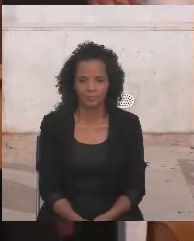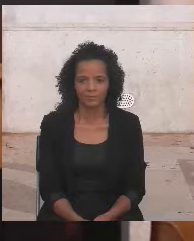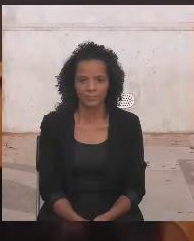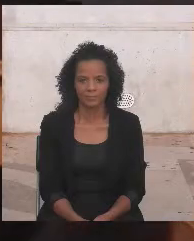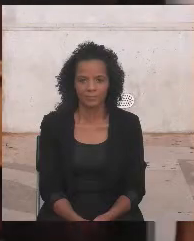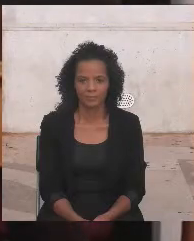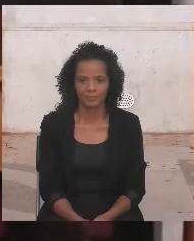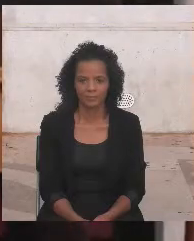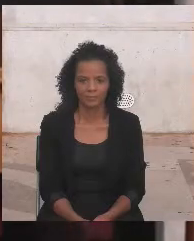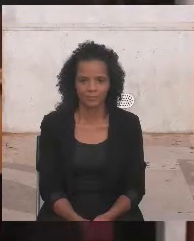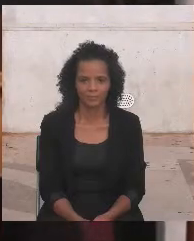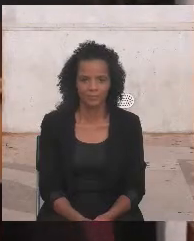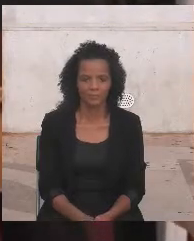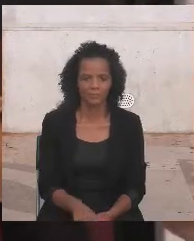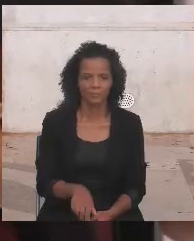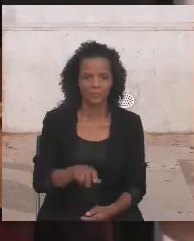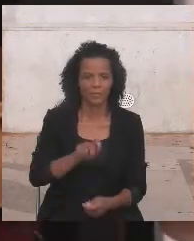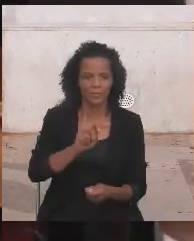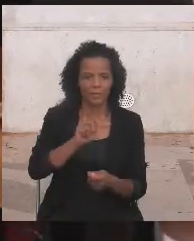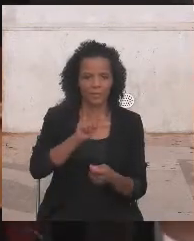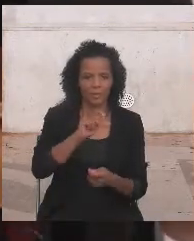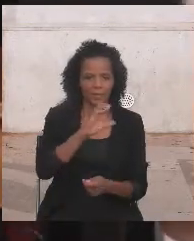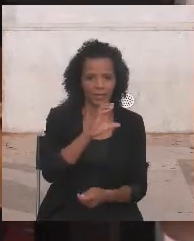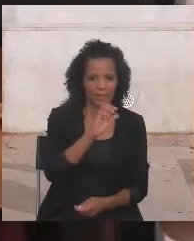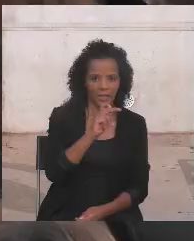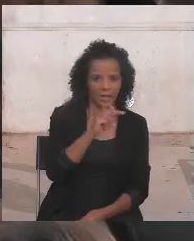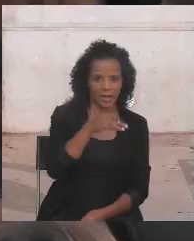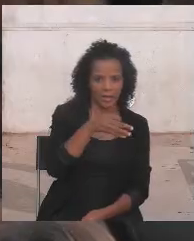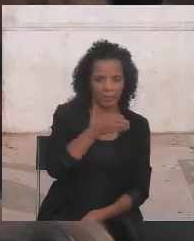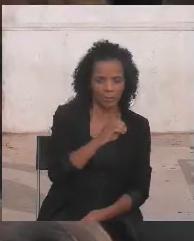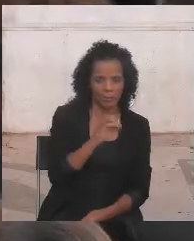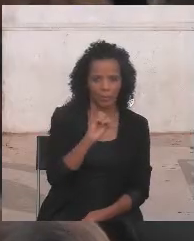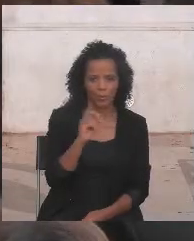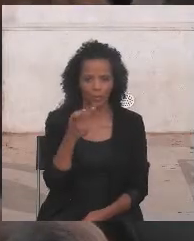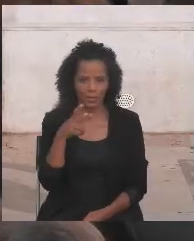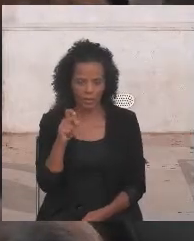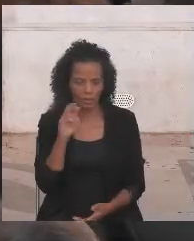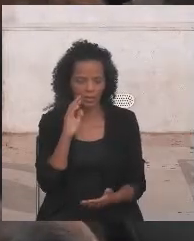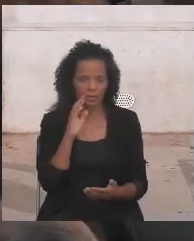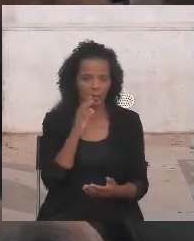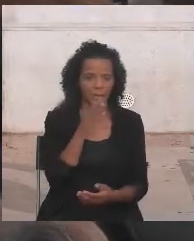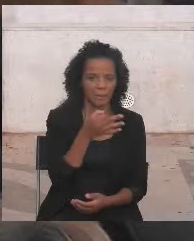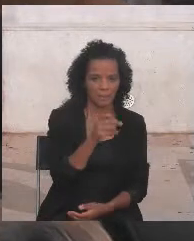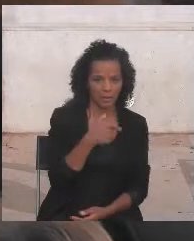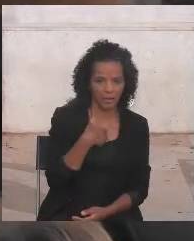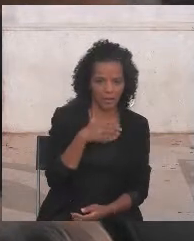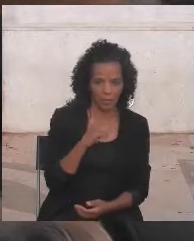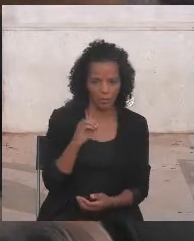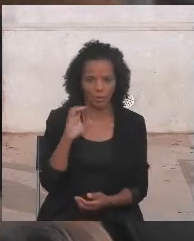Campo de Ourique, Pedro Miguel Tadeu Rocha Costa.